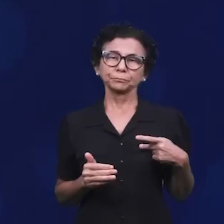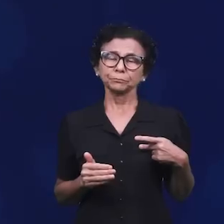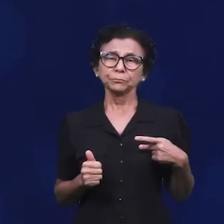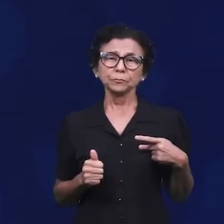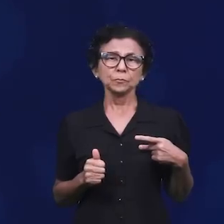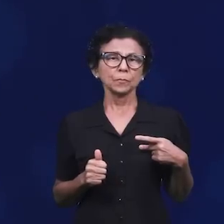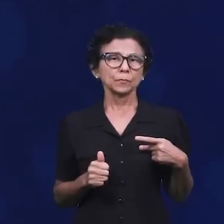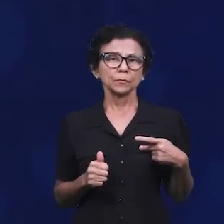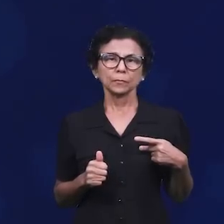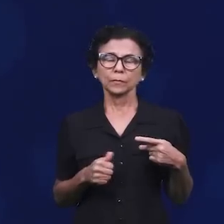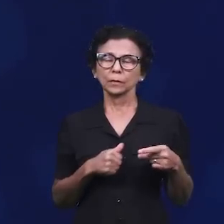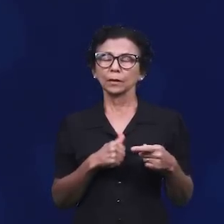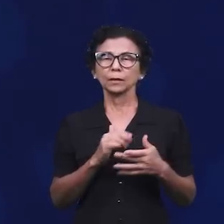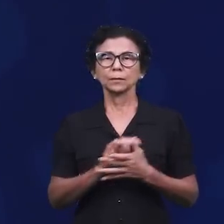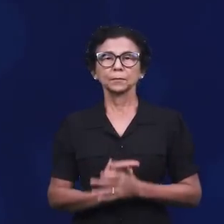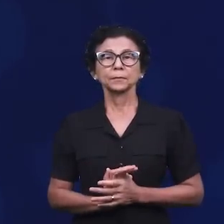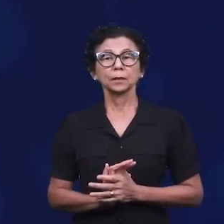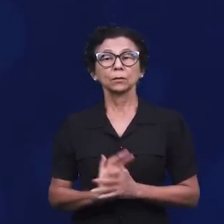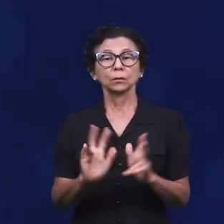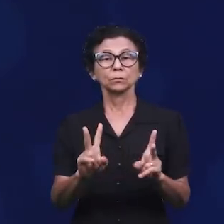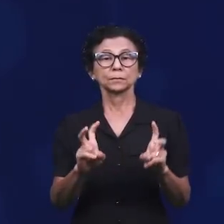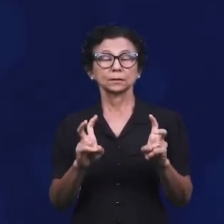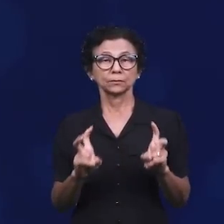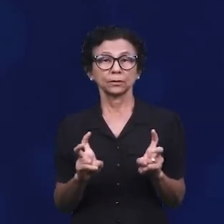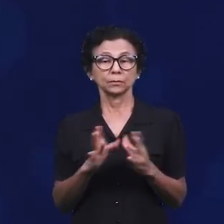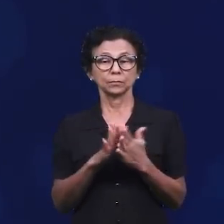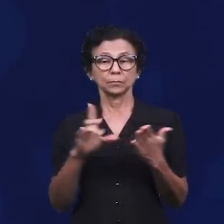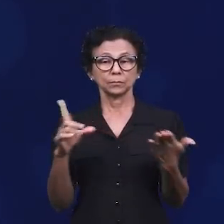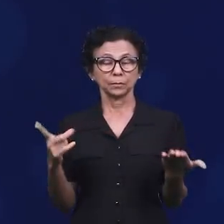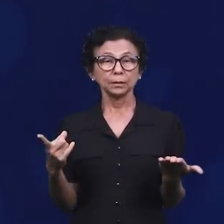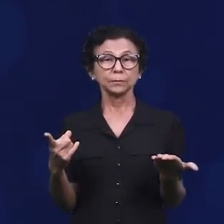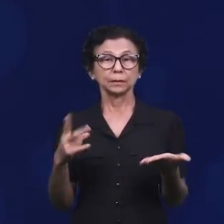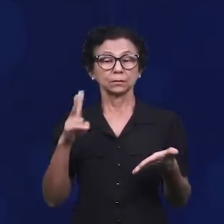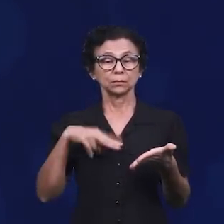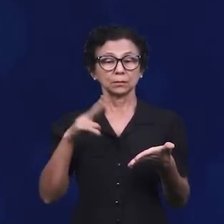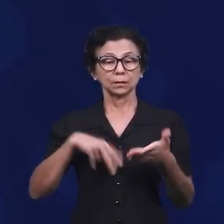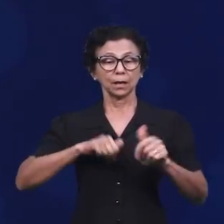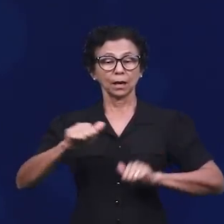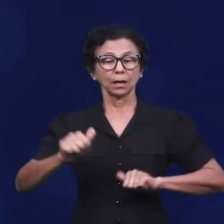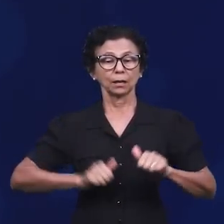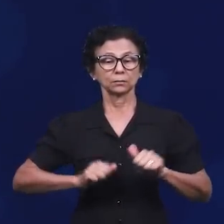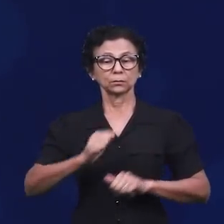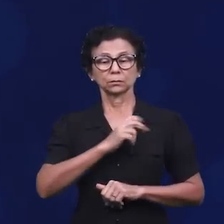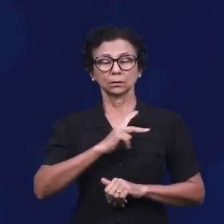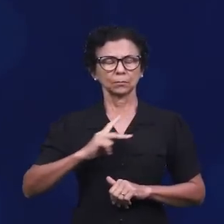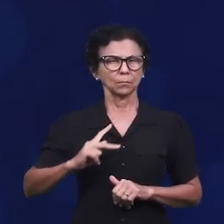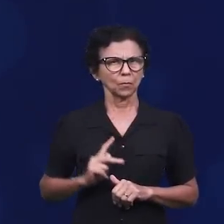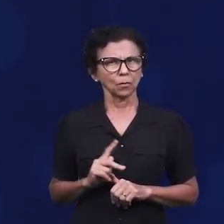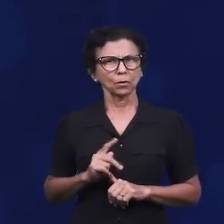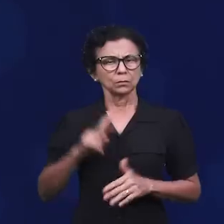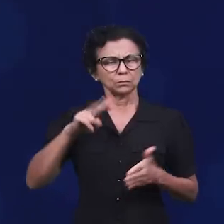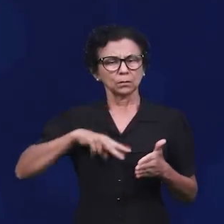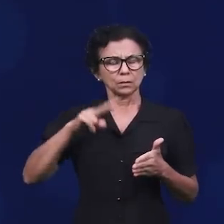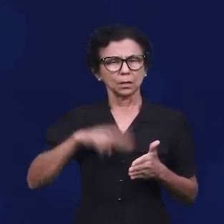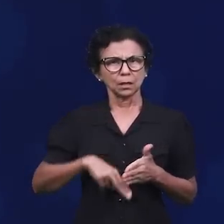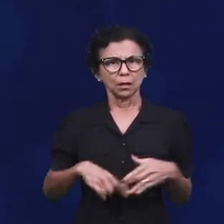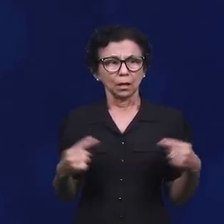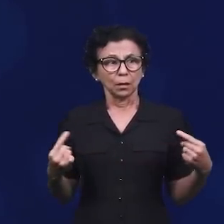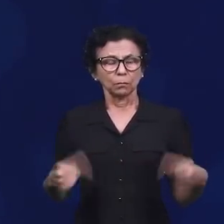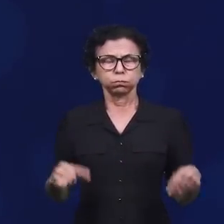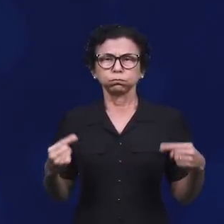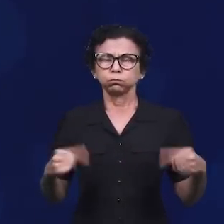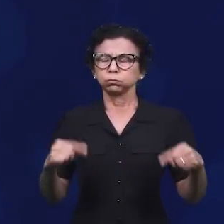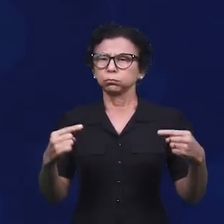nós observamos, quando nós abrimos o Evangelho, quando nós vemos o livro de Atos dos Apóstolos, as grandes oposições